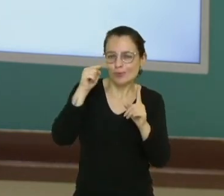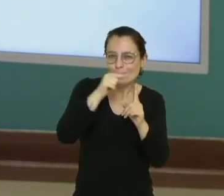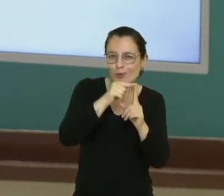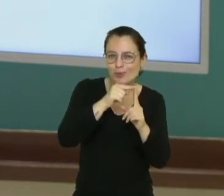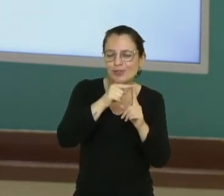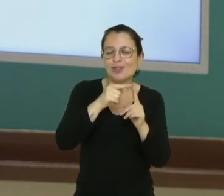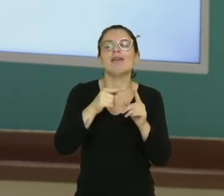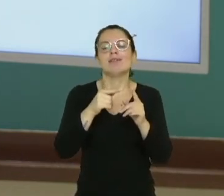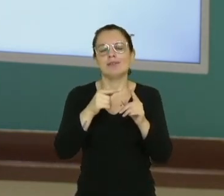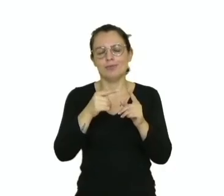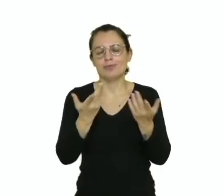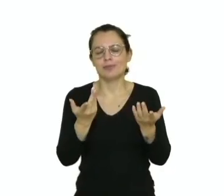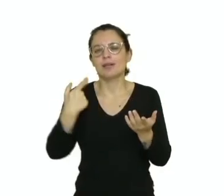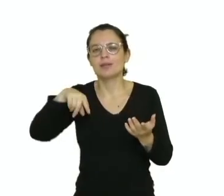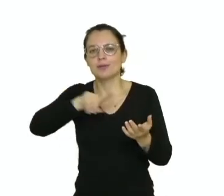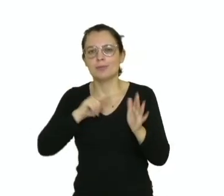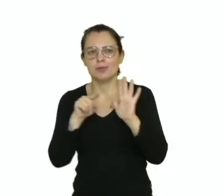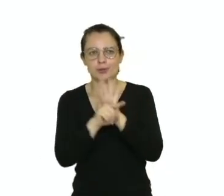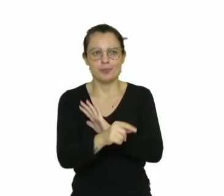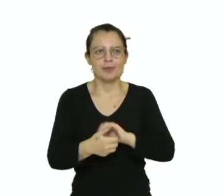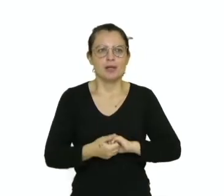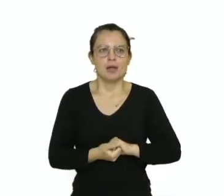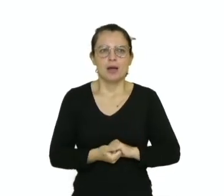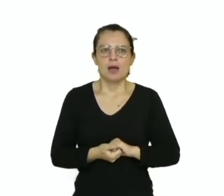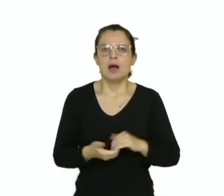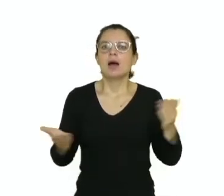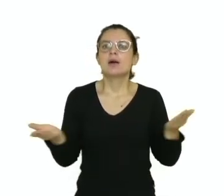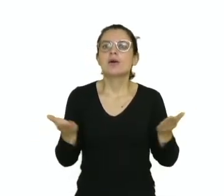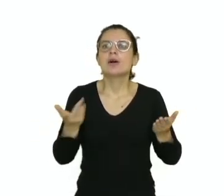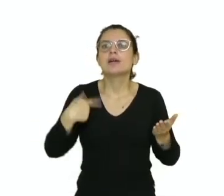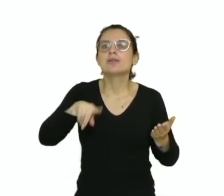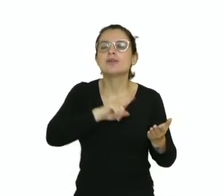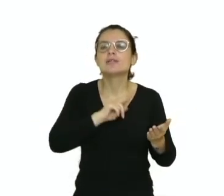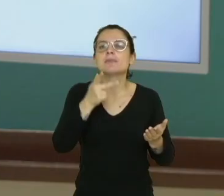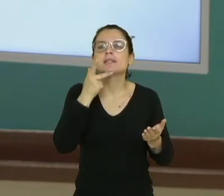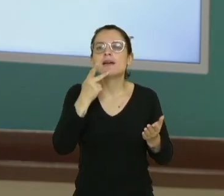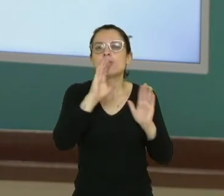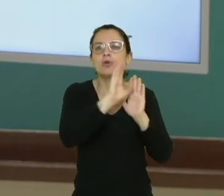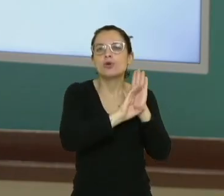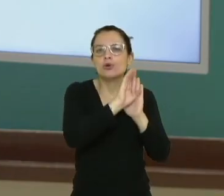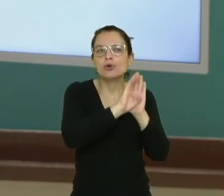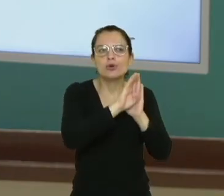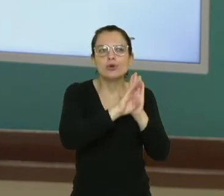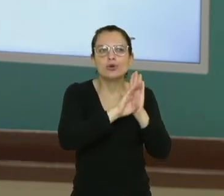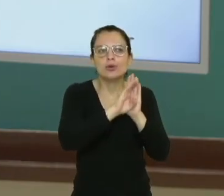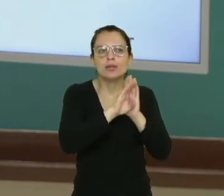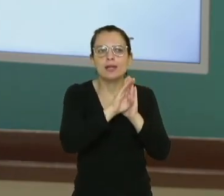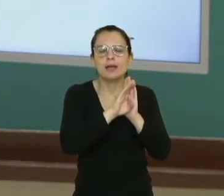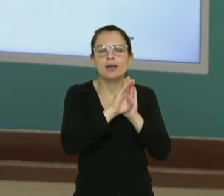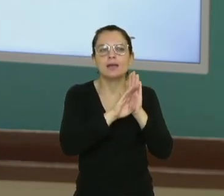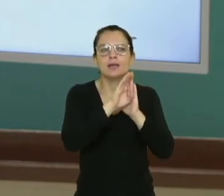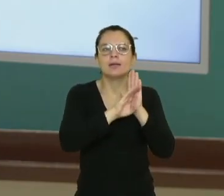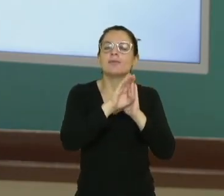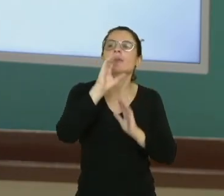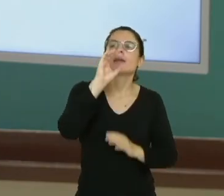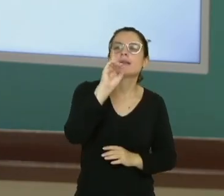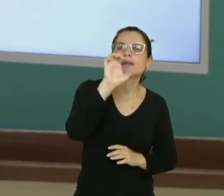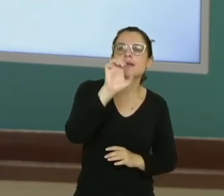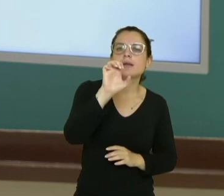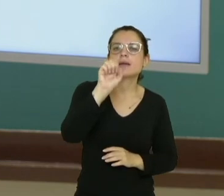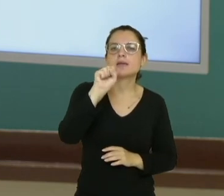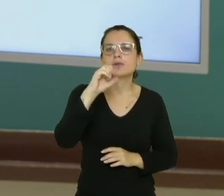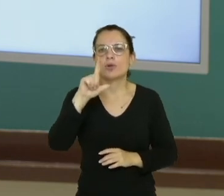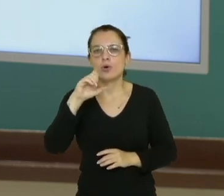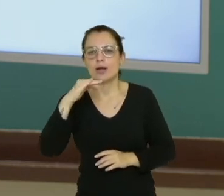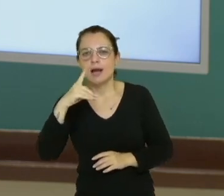Deslocamento, né? Que seria, por exemplo, o deslocamento que é a distância, que é a menor distância, pegando apenas a posição final e a posição